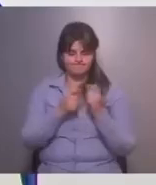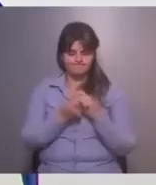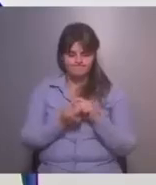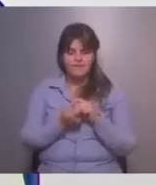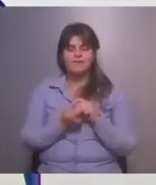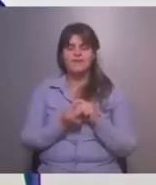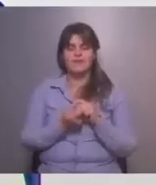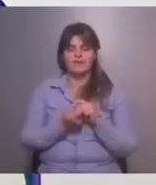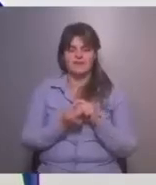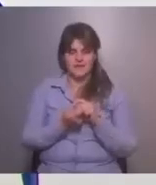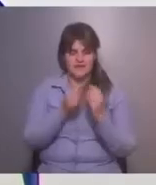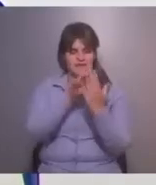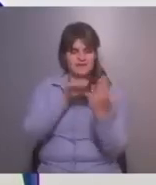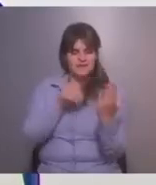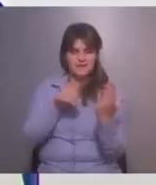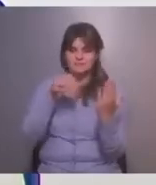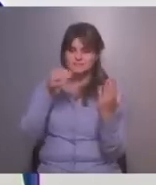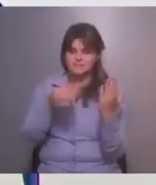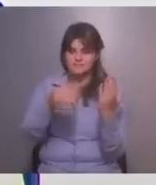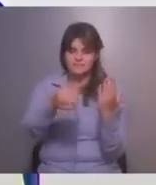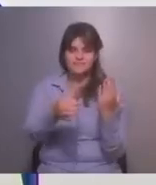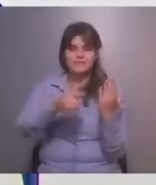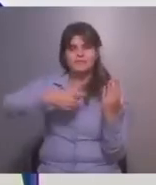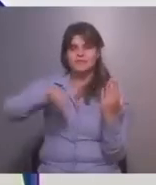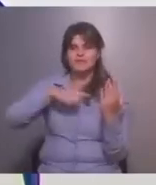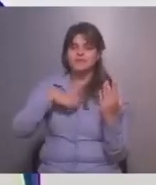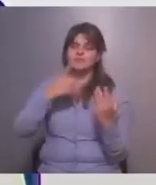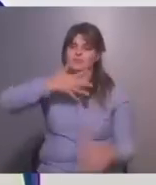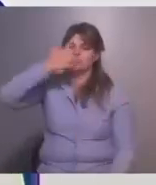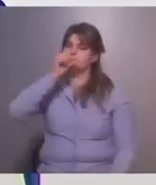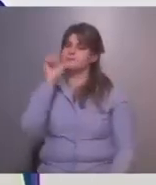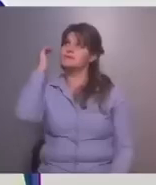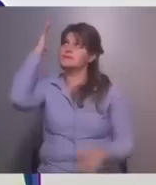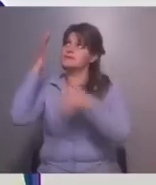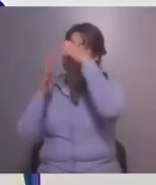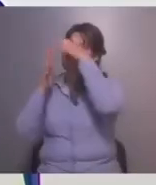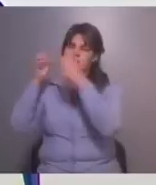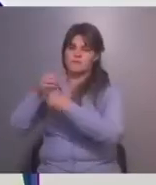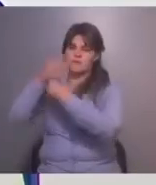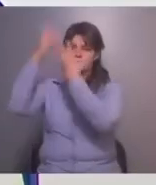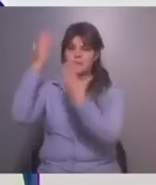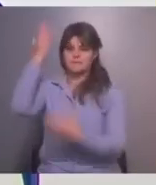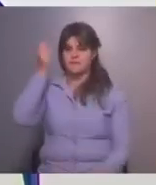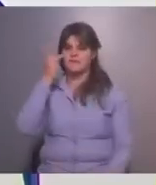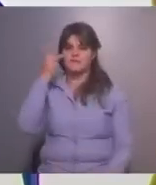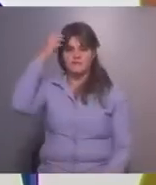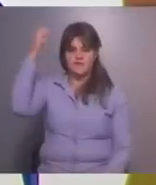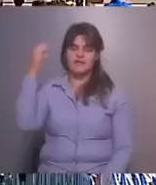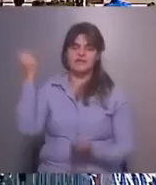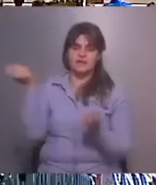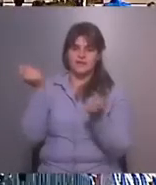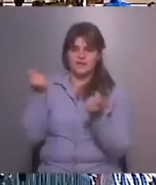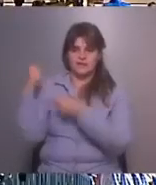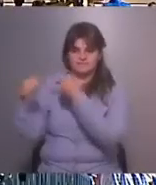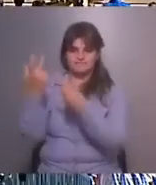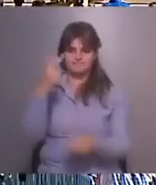terra, para merecermos ser associados à sua glória no céu. Ele que vive e reina pelos séculos dos séculos.